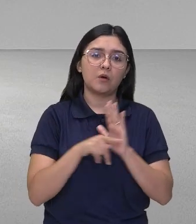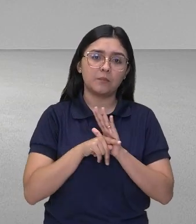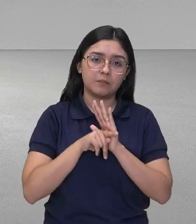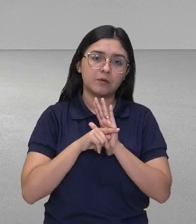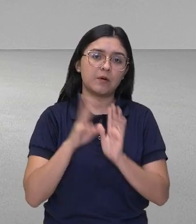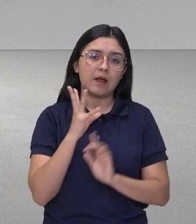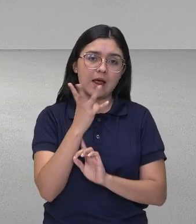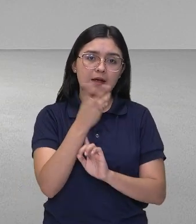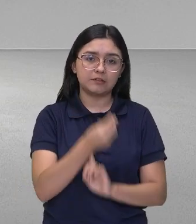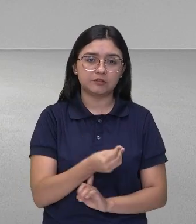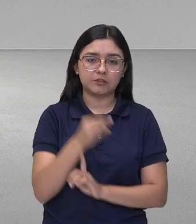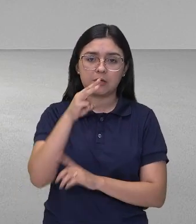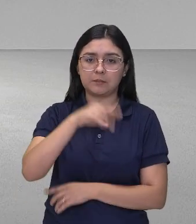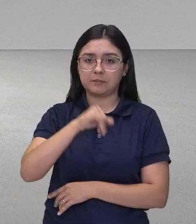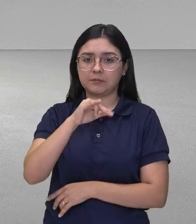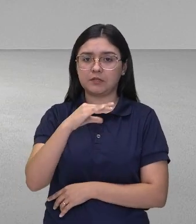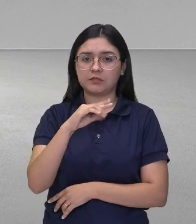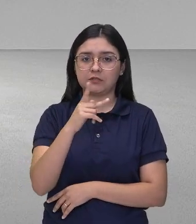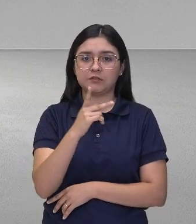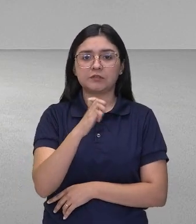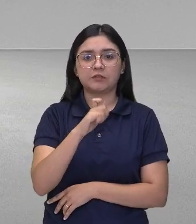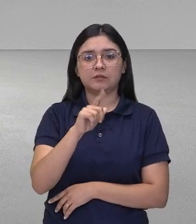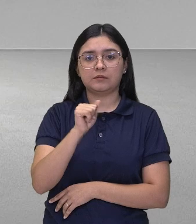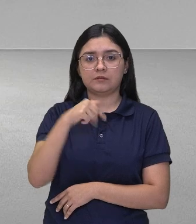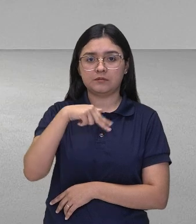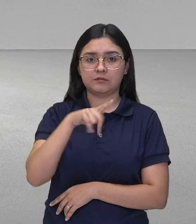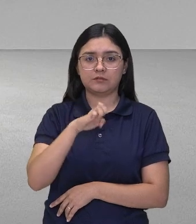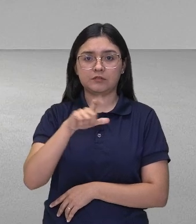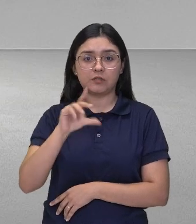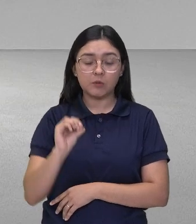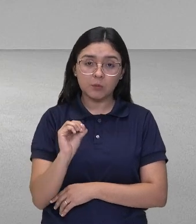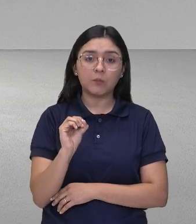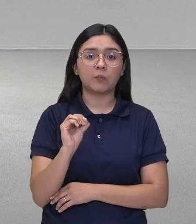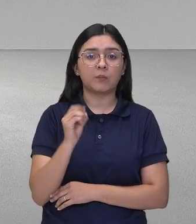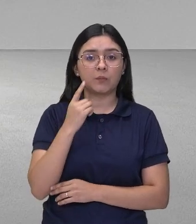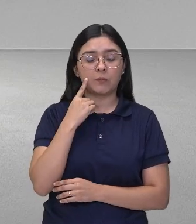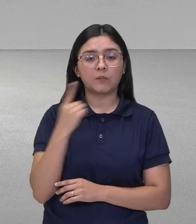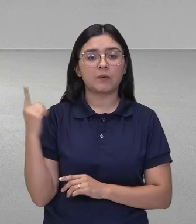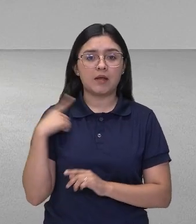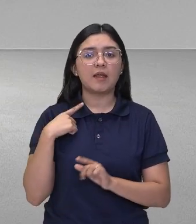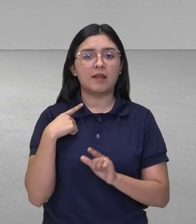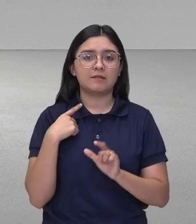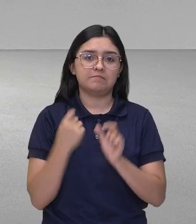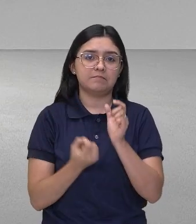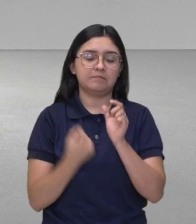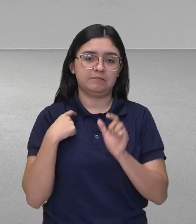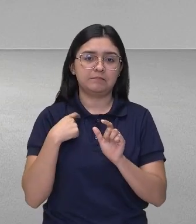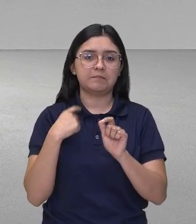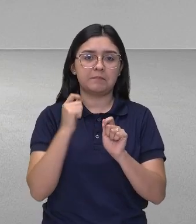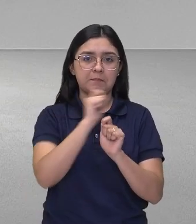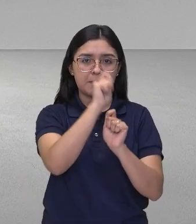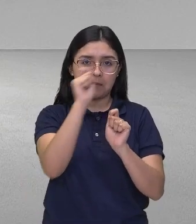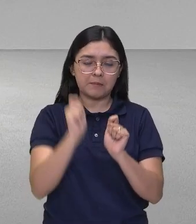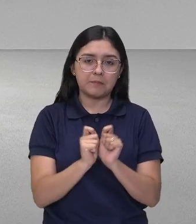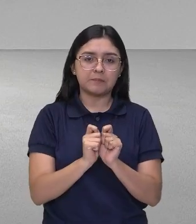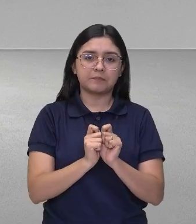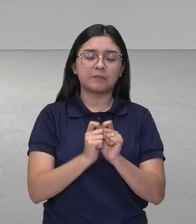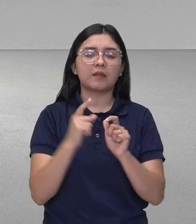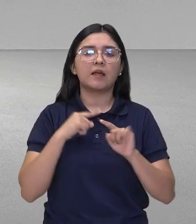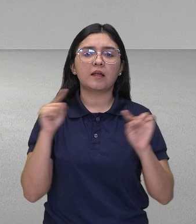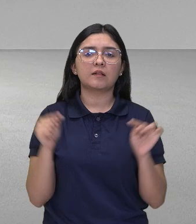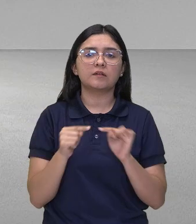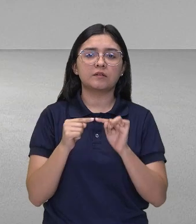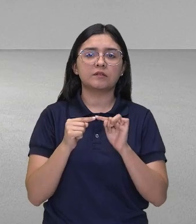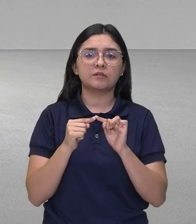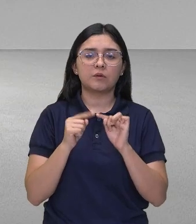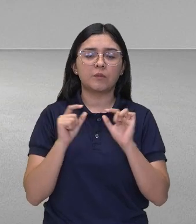nós vemos o quê? Este homem, né, também pode ser também ligado a esse humanismo,